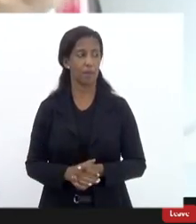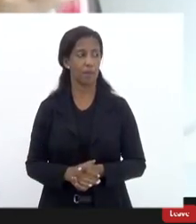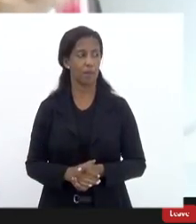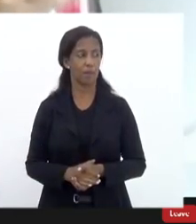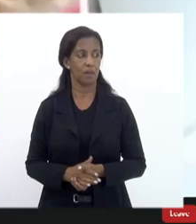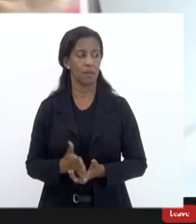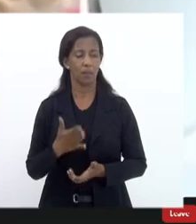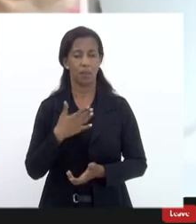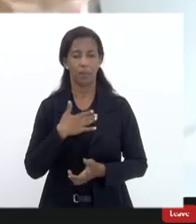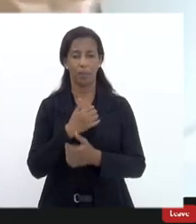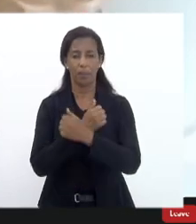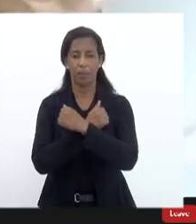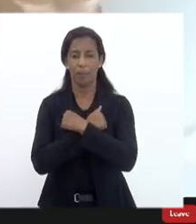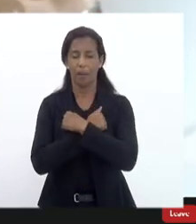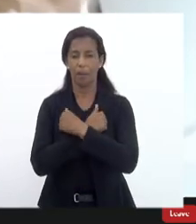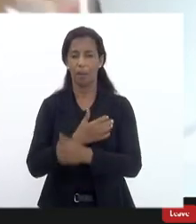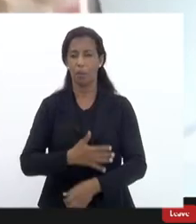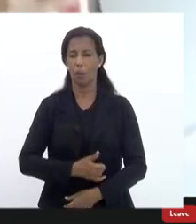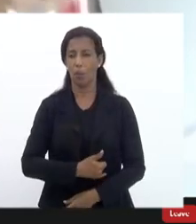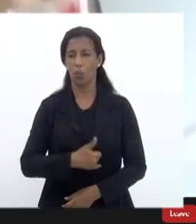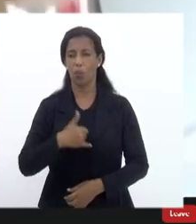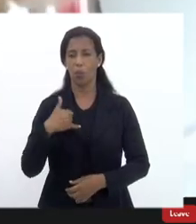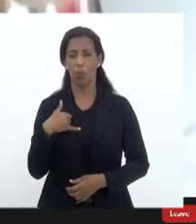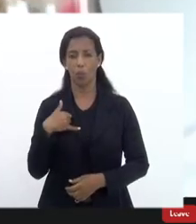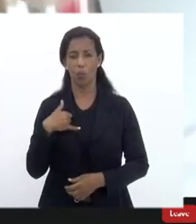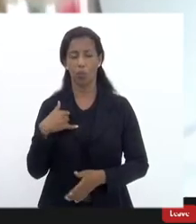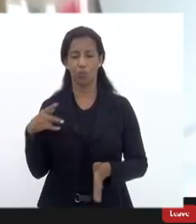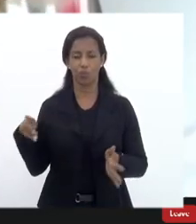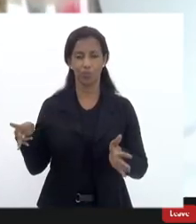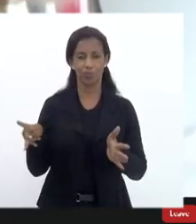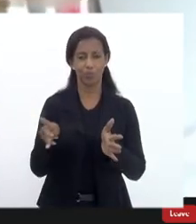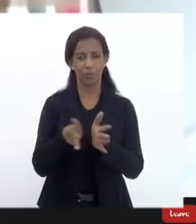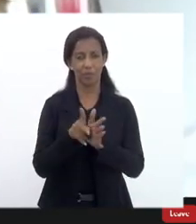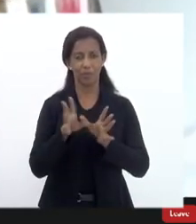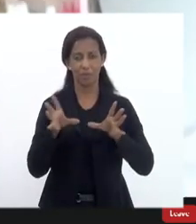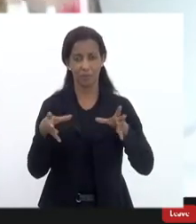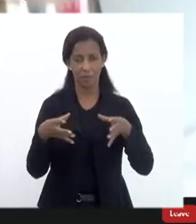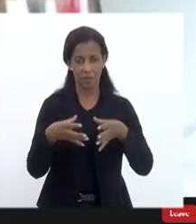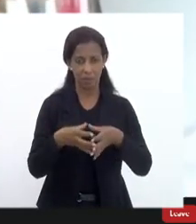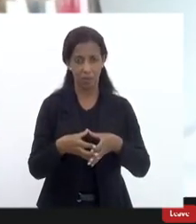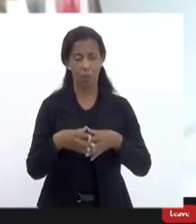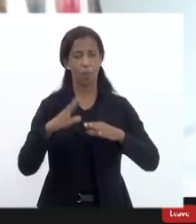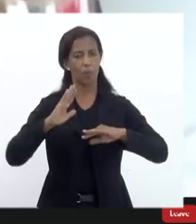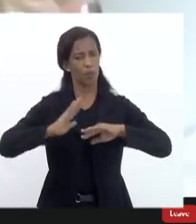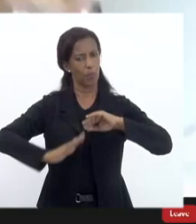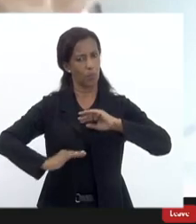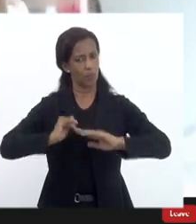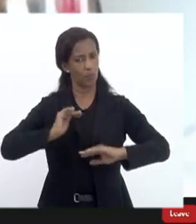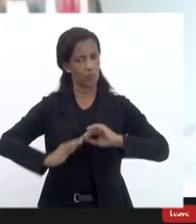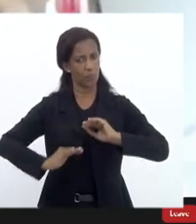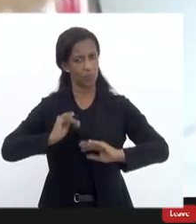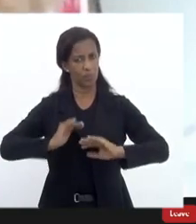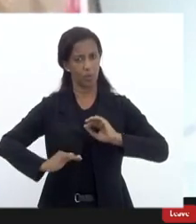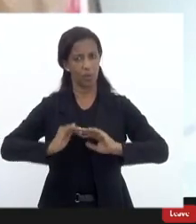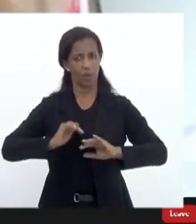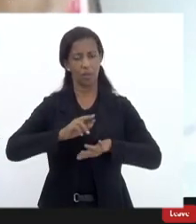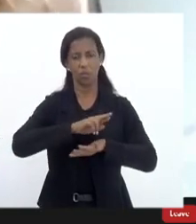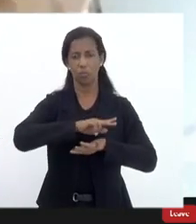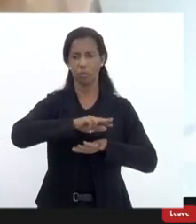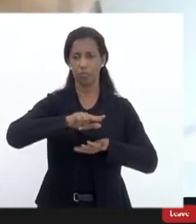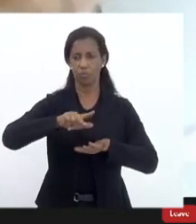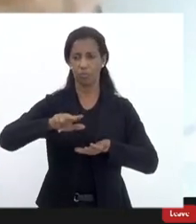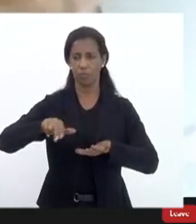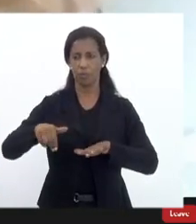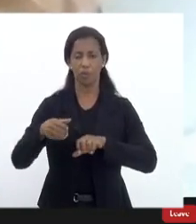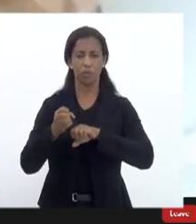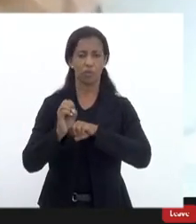meu abraço, meu orgulho de pertencer a essa categoria profissional, dos profissionais